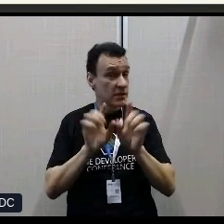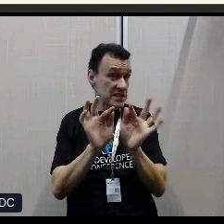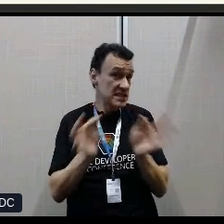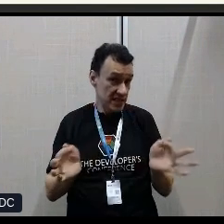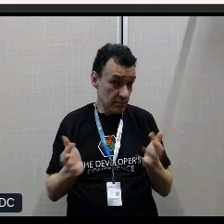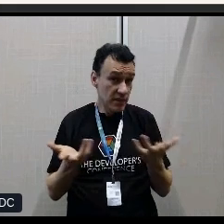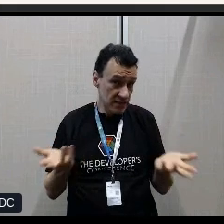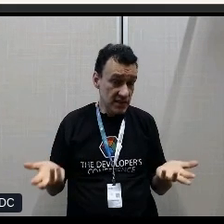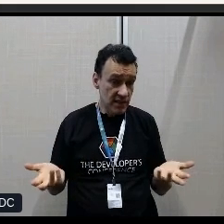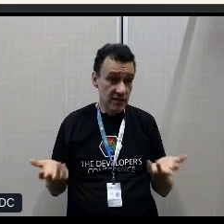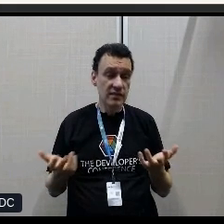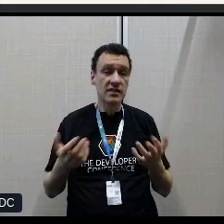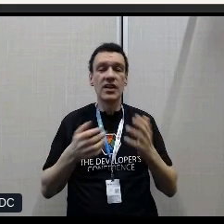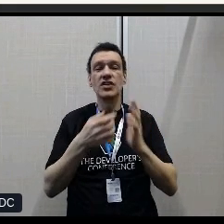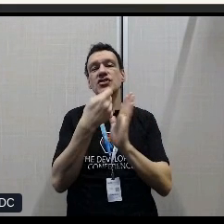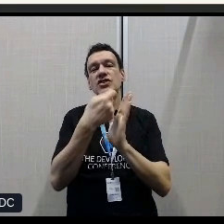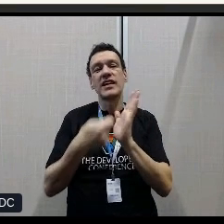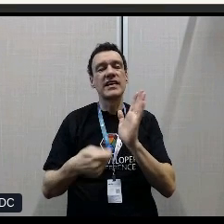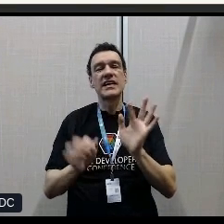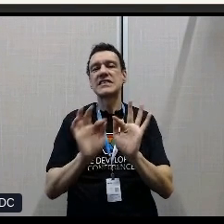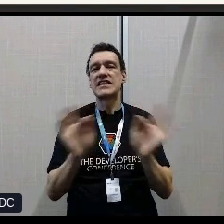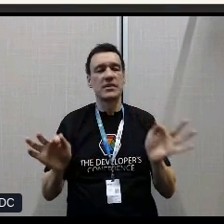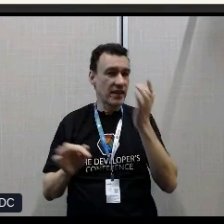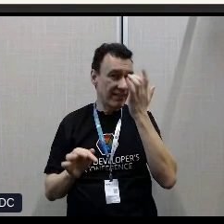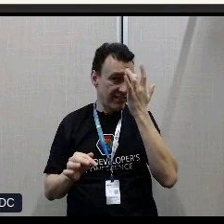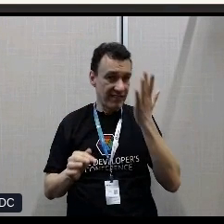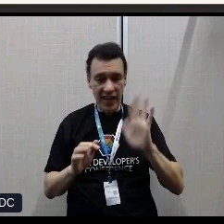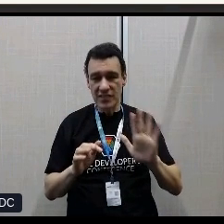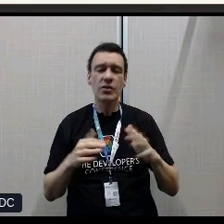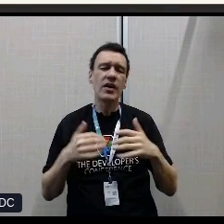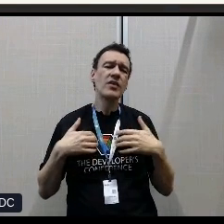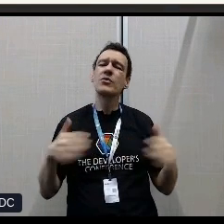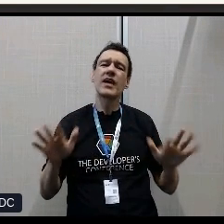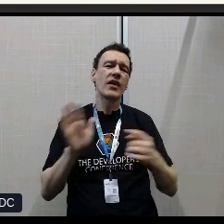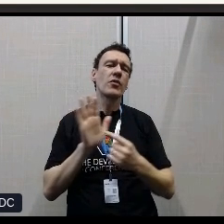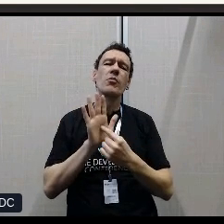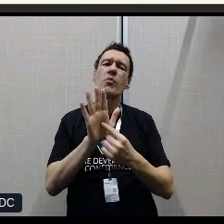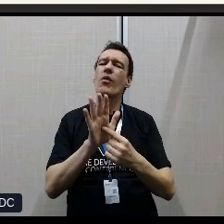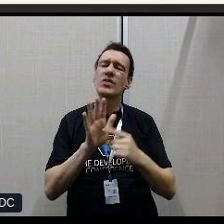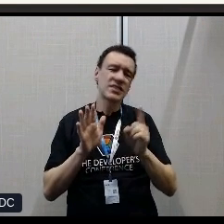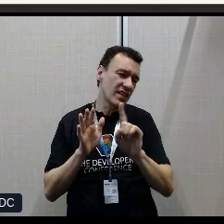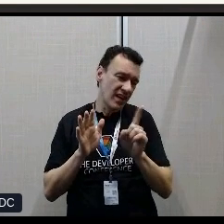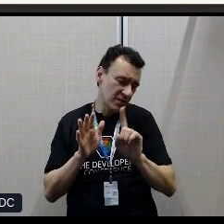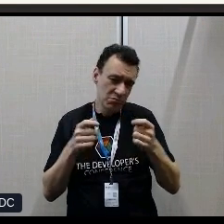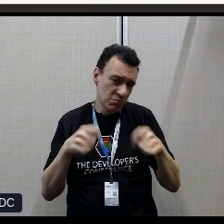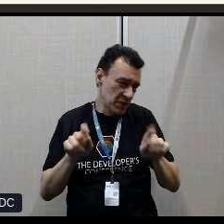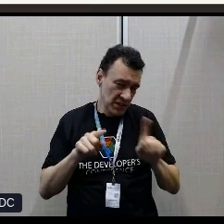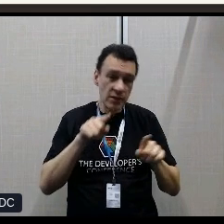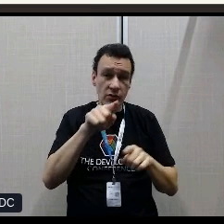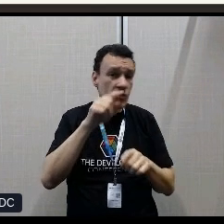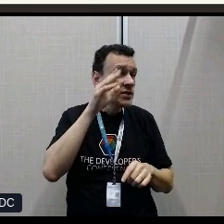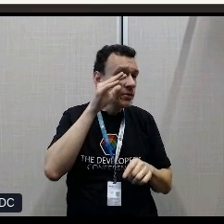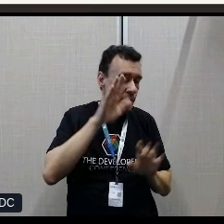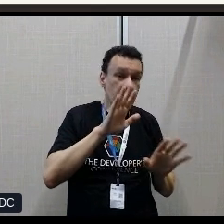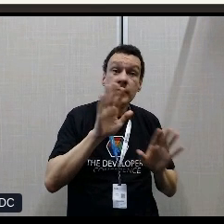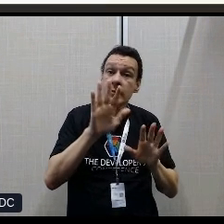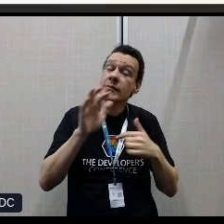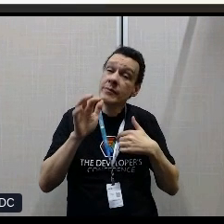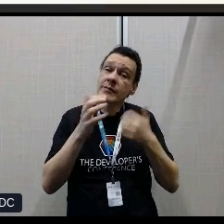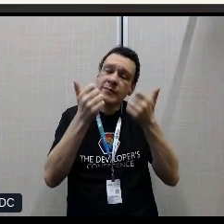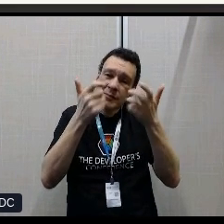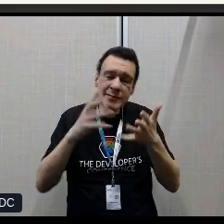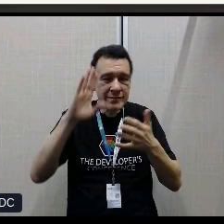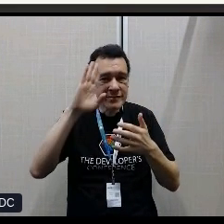está bem simples de escrita como um todo, tá? Mas a ideia é mostrar um pouquinho mais de como foi o processo de criação dele para chegar até